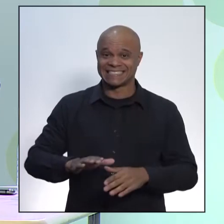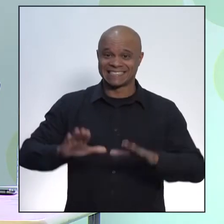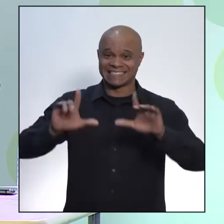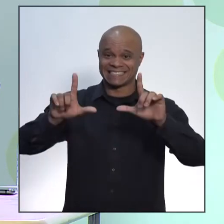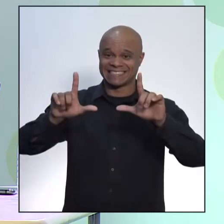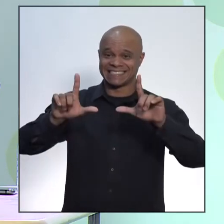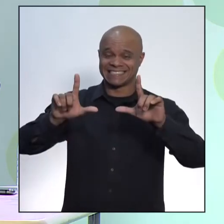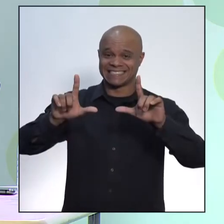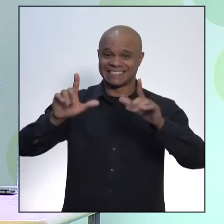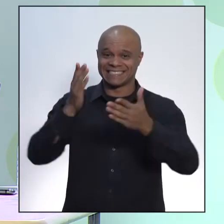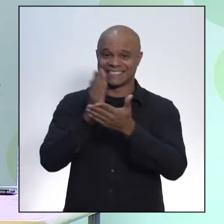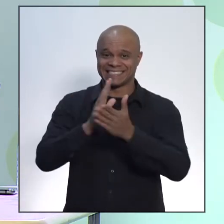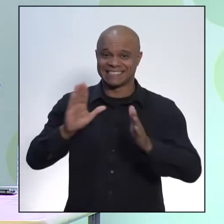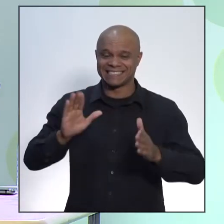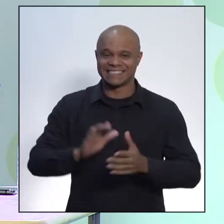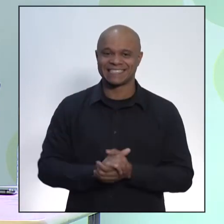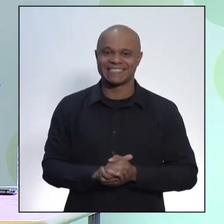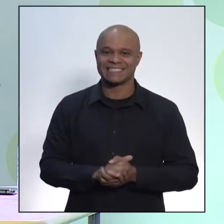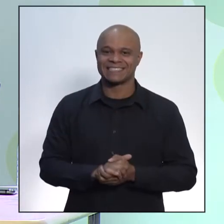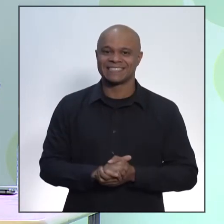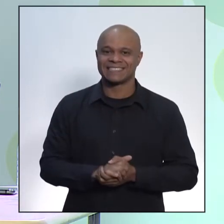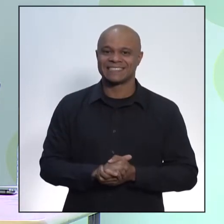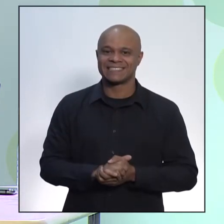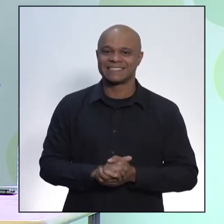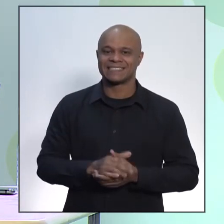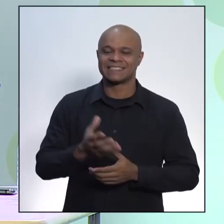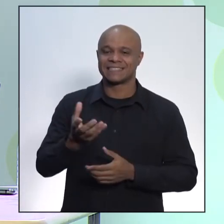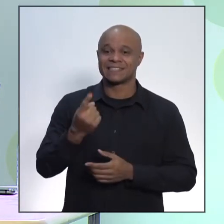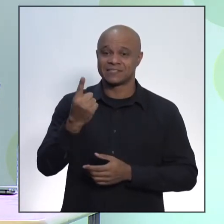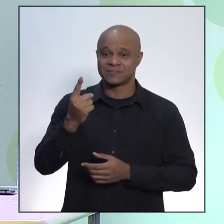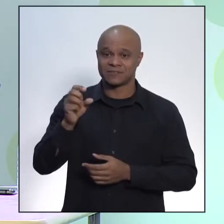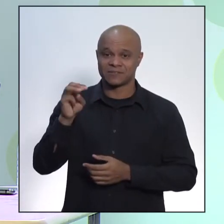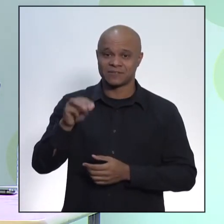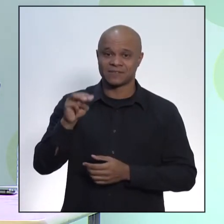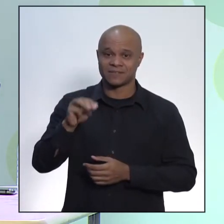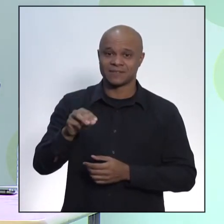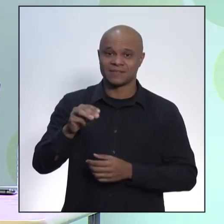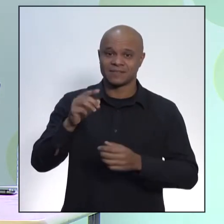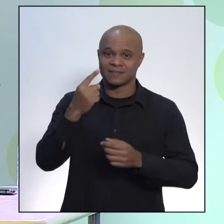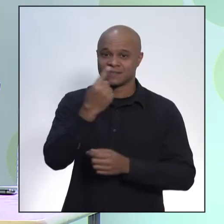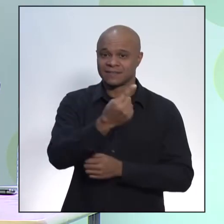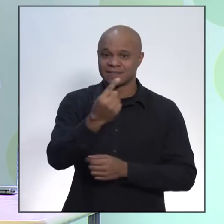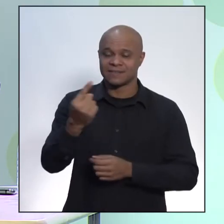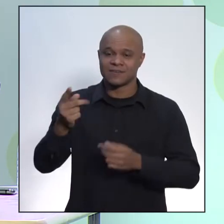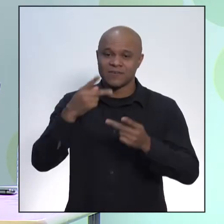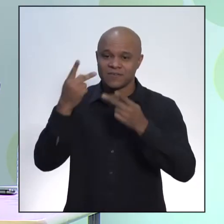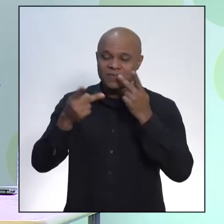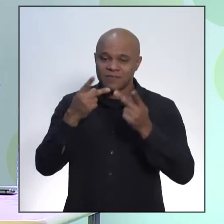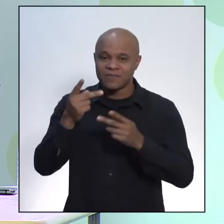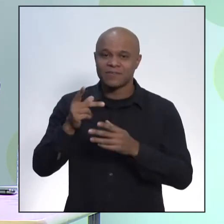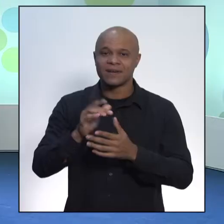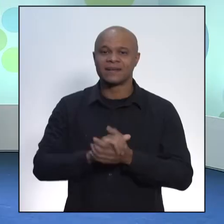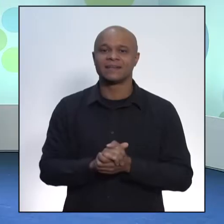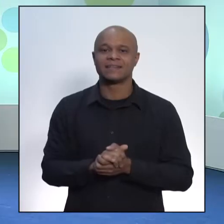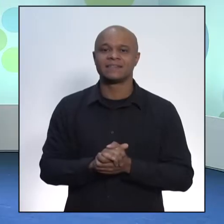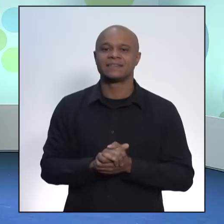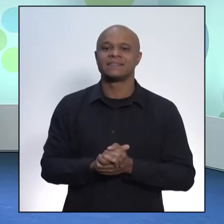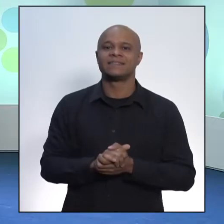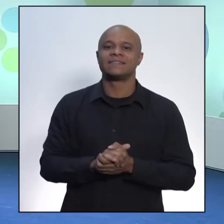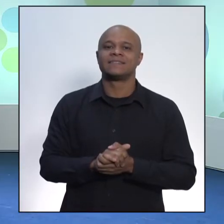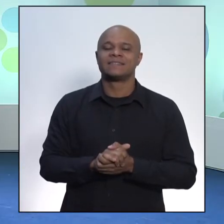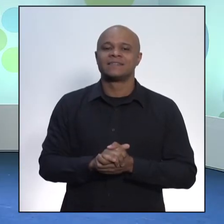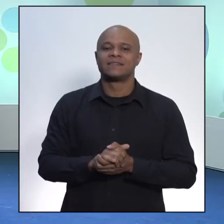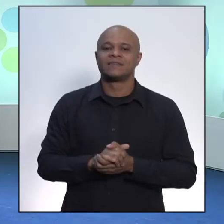dizendo João Paulo. Mas olha só, quero dar 1 minuto para cada uma de vocês fazer as considerações finais sobre esse tema, sobre, enfim, o que